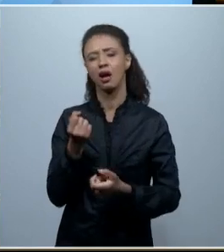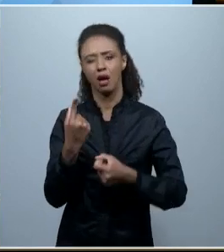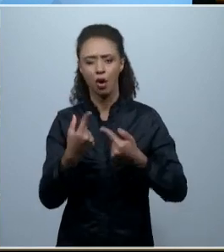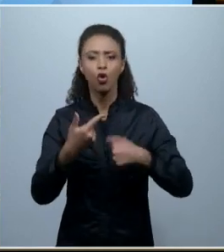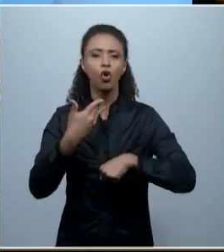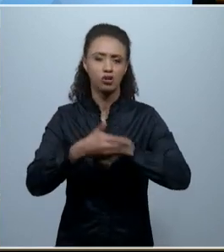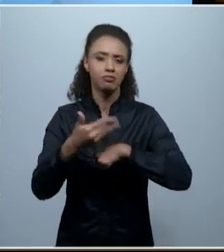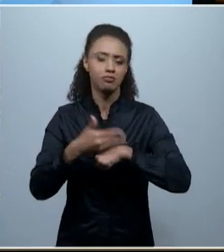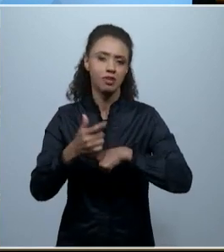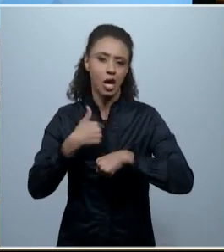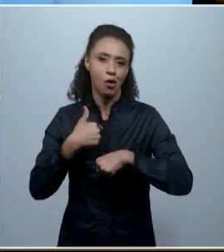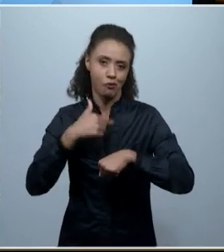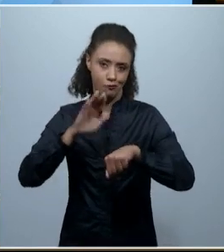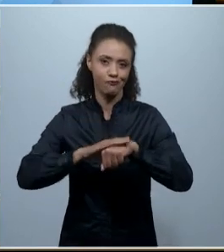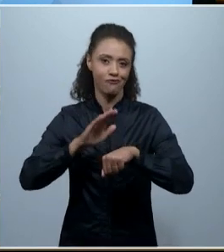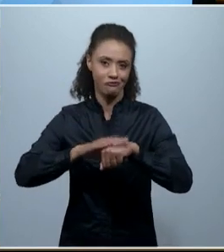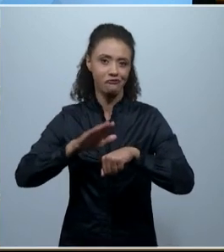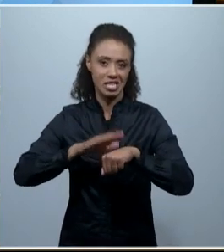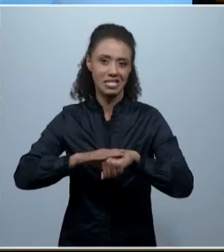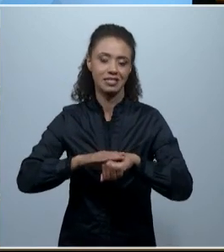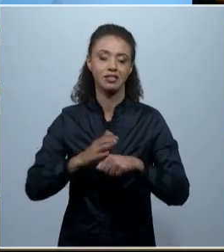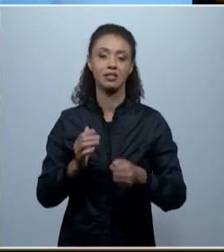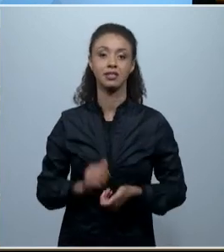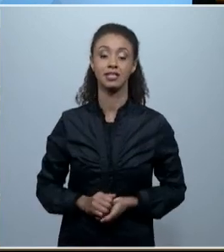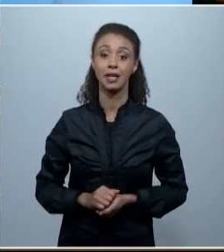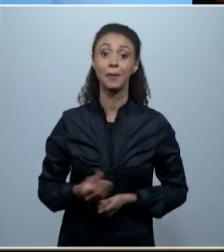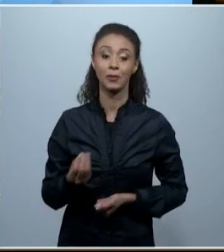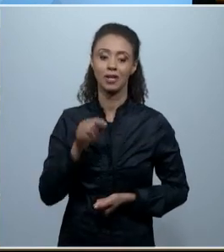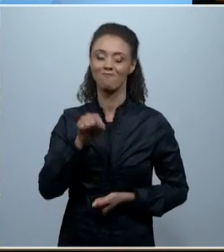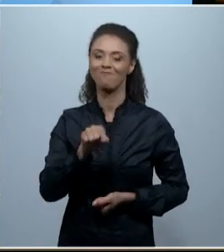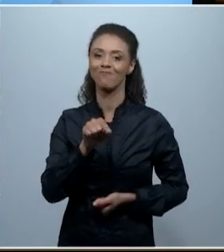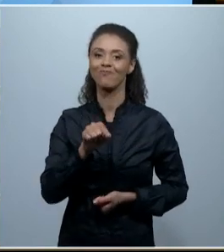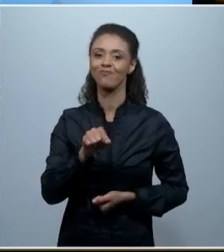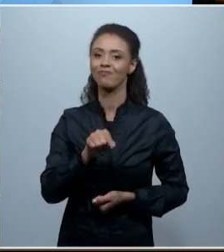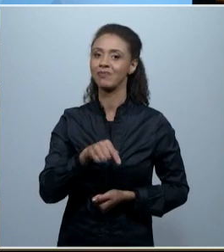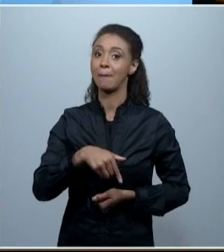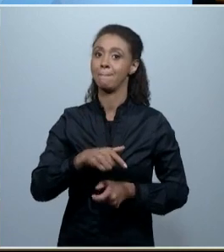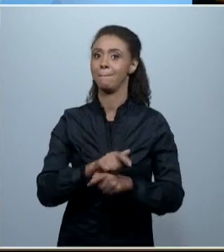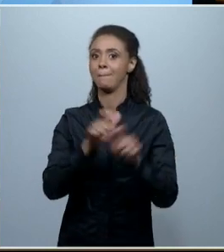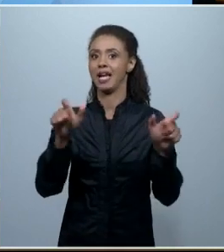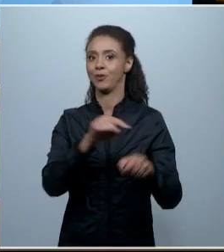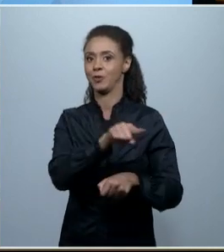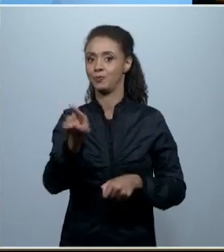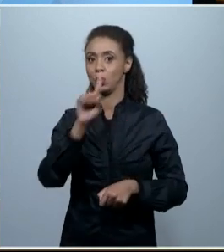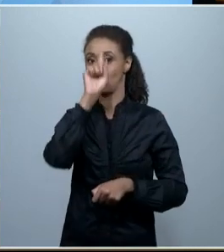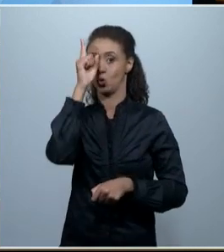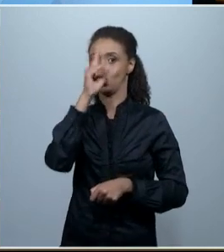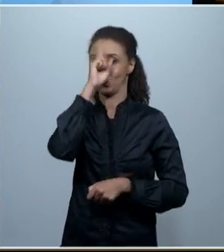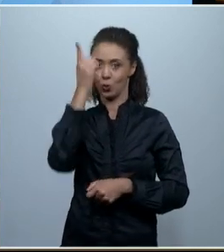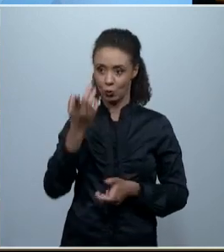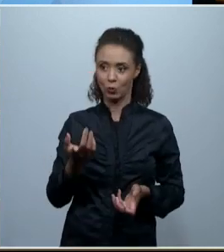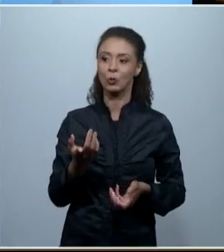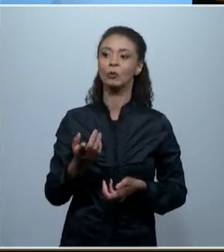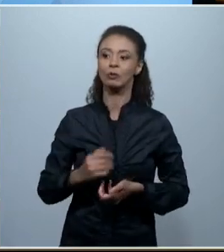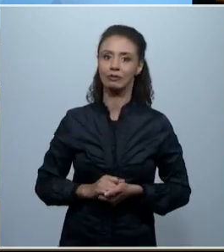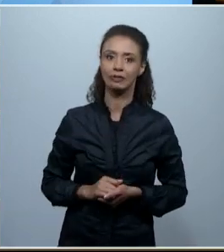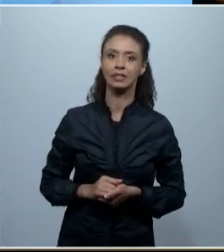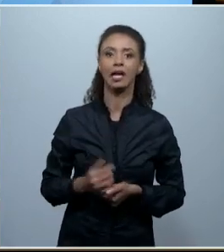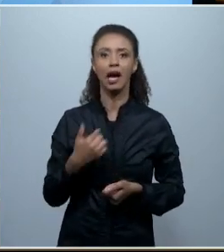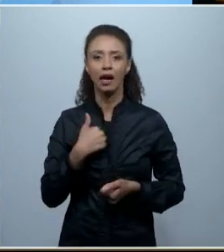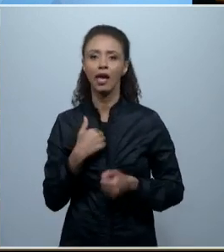de demonstração porque eu vejo que a nx lugar que tal que estão as maiores dúvidas na minha interação com os professores